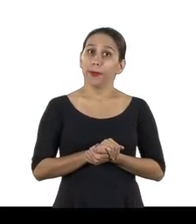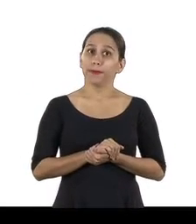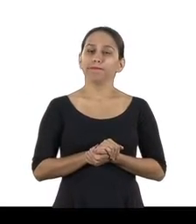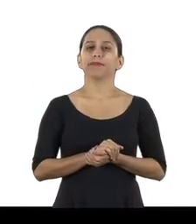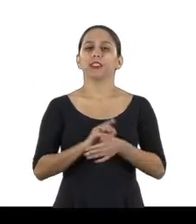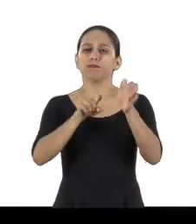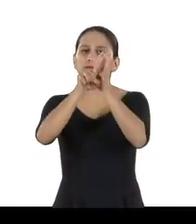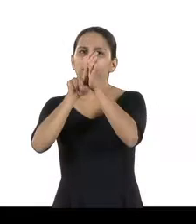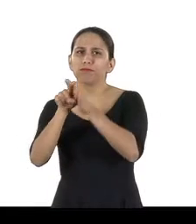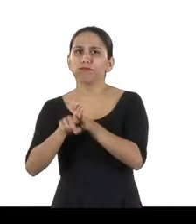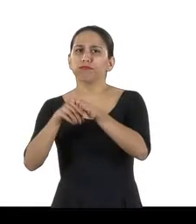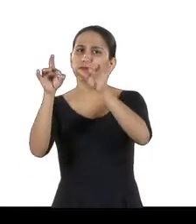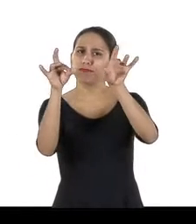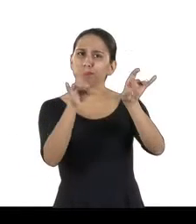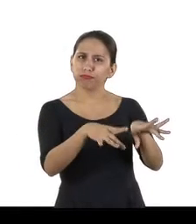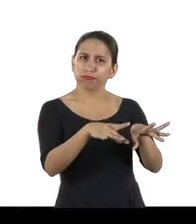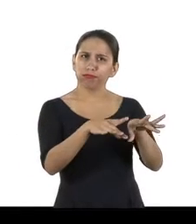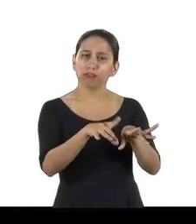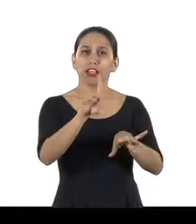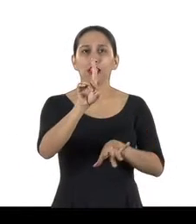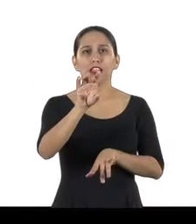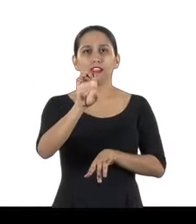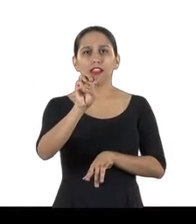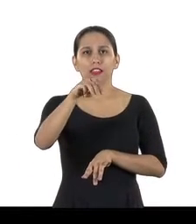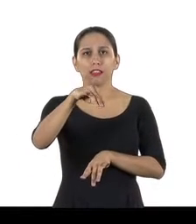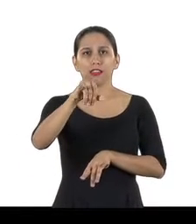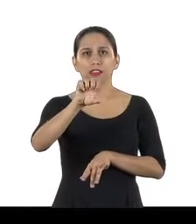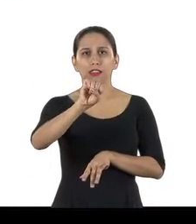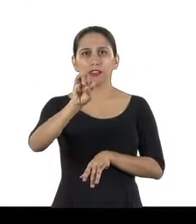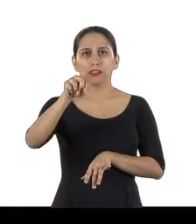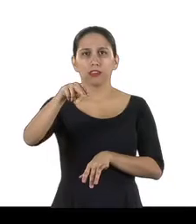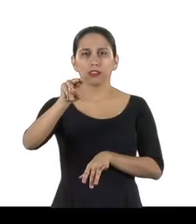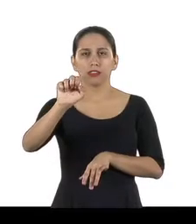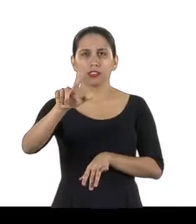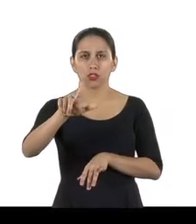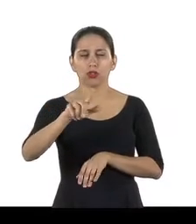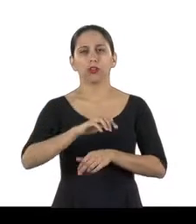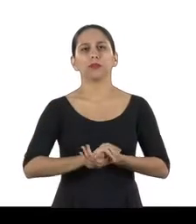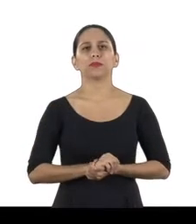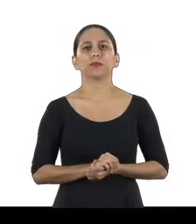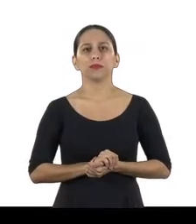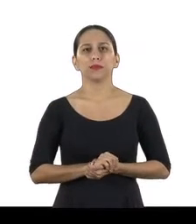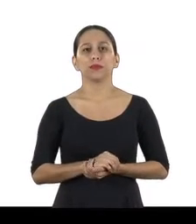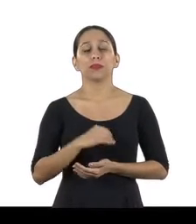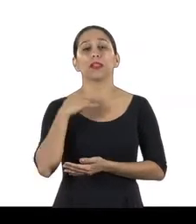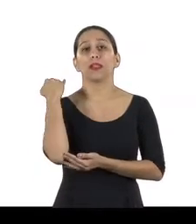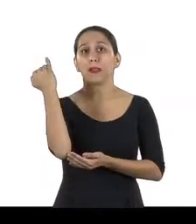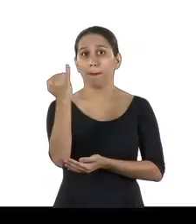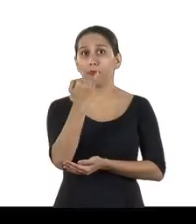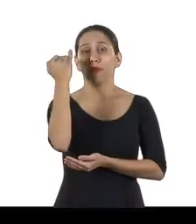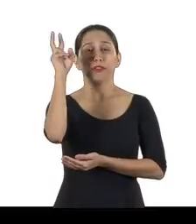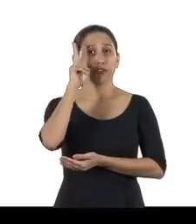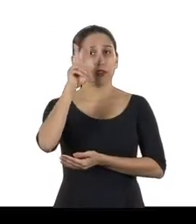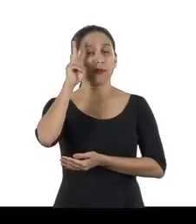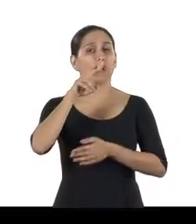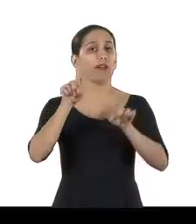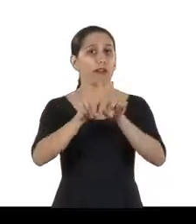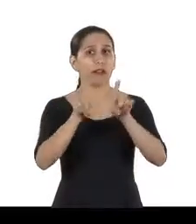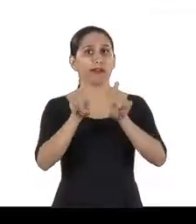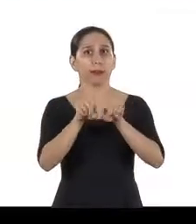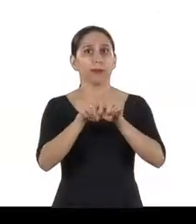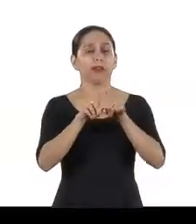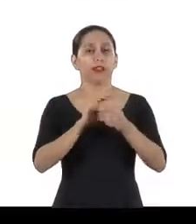da empresa se a data do exame ocupacional já tiver passado de 90 dias. É importante relembrar que algumas atividades